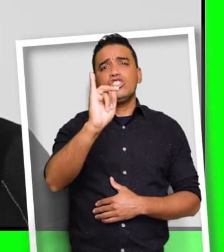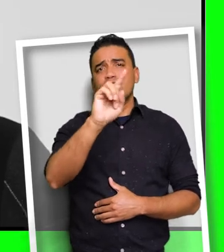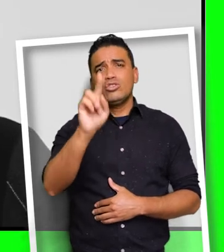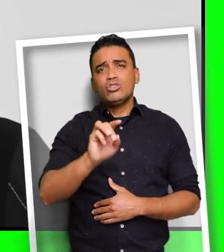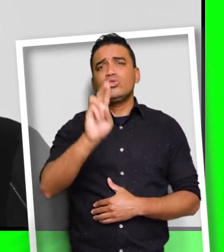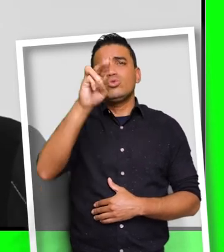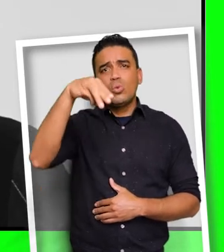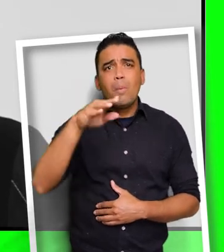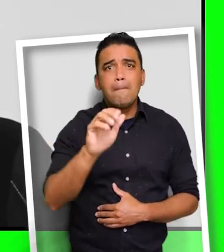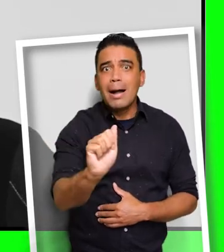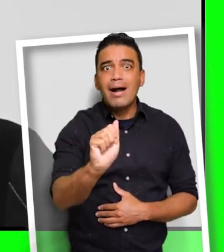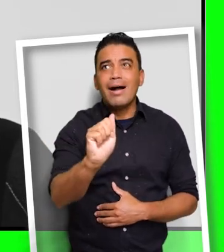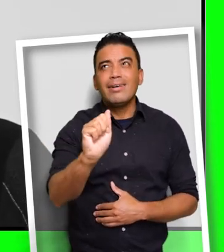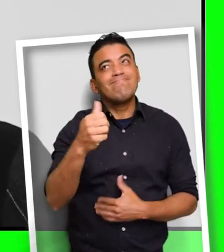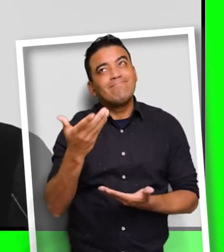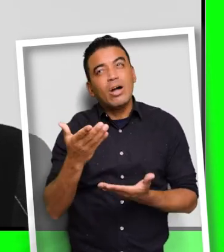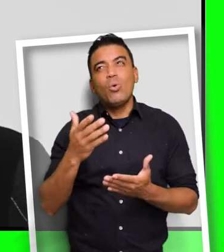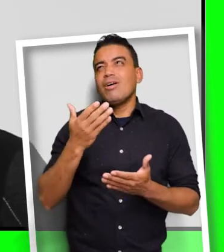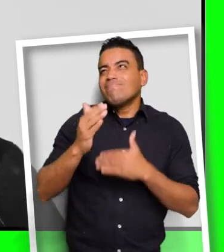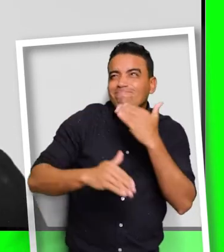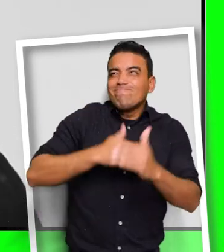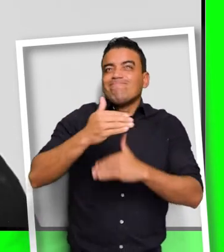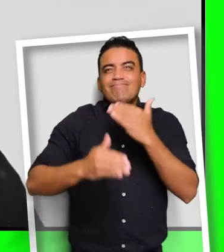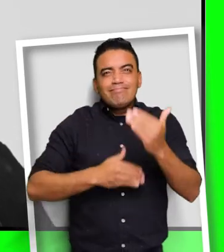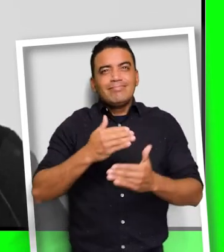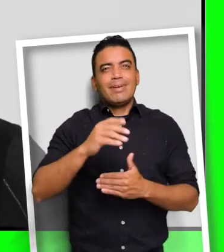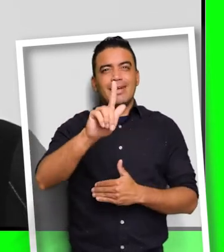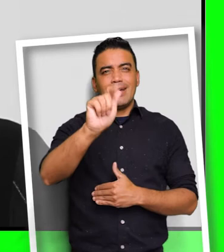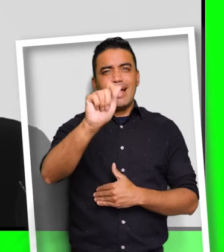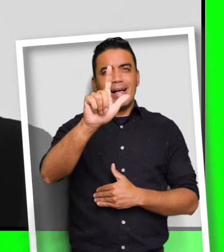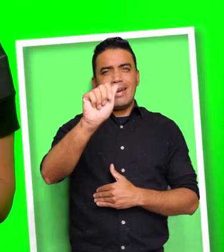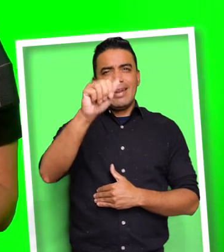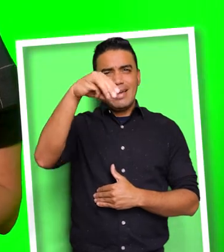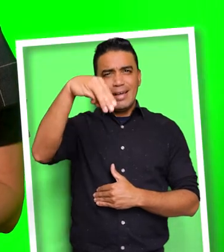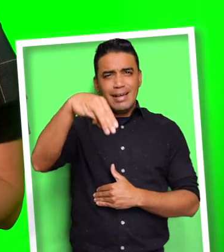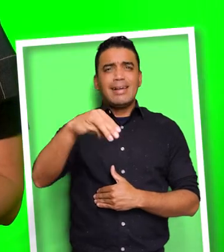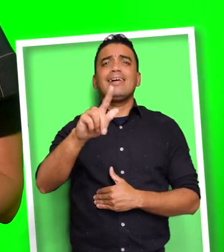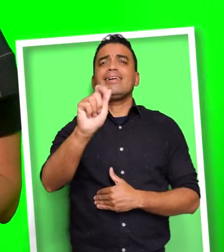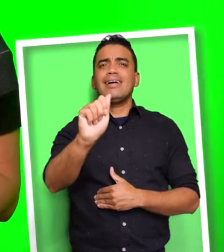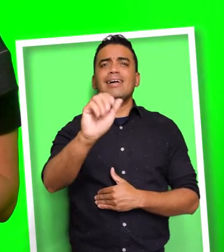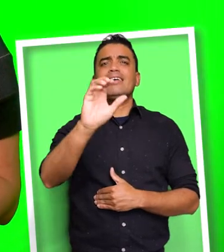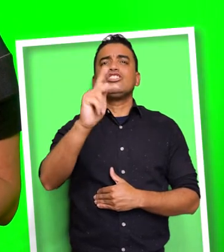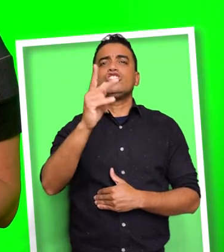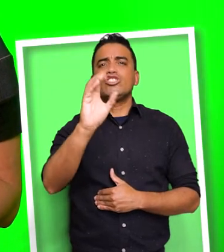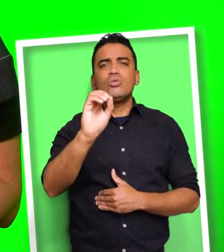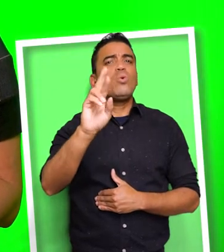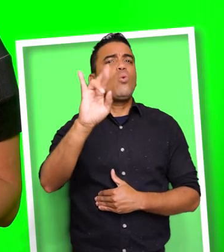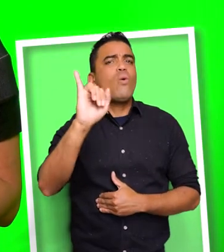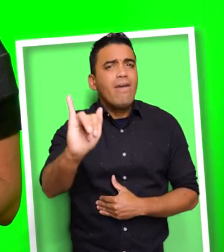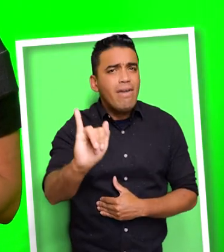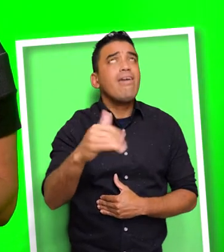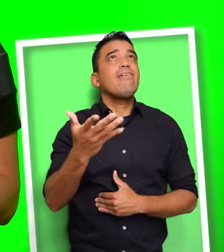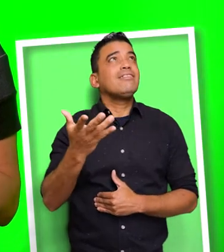esse processo do Galanga Chico Rei foi muito rico, porque, a partir de toda essa vivência